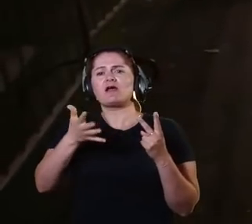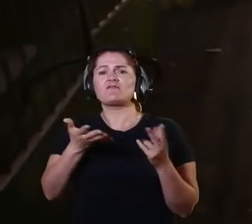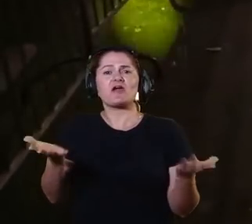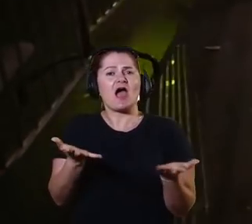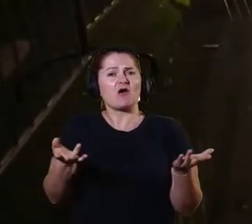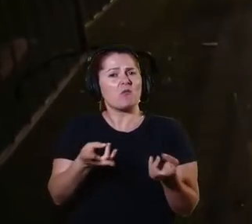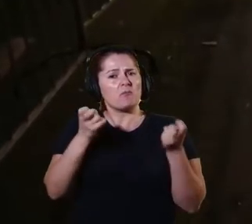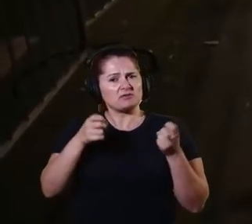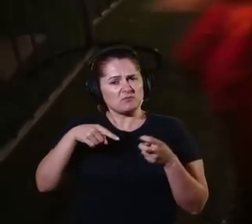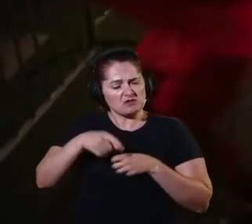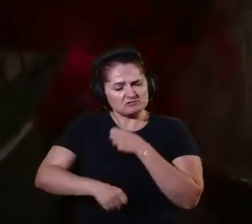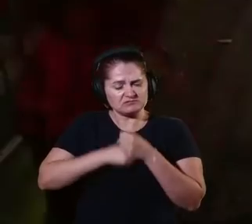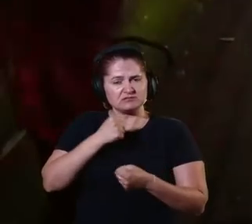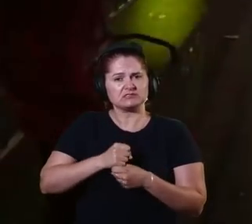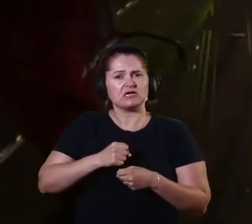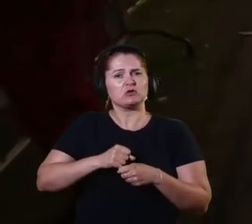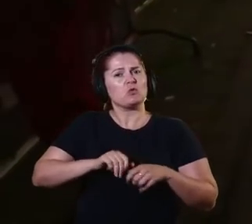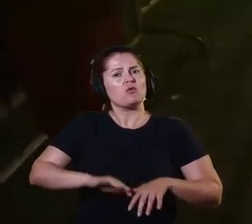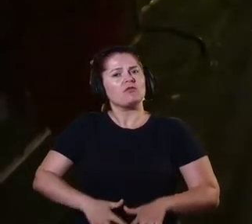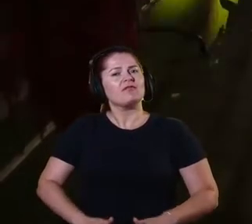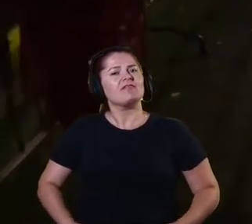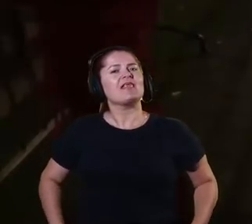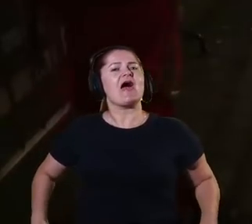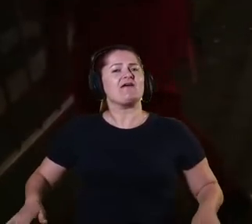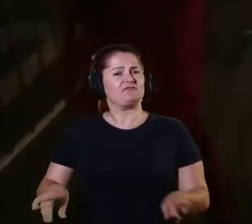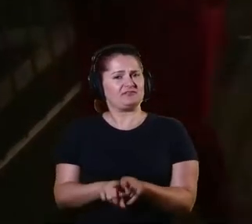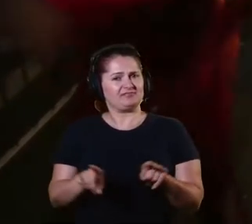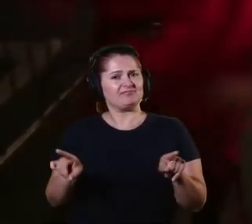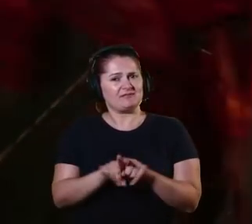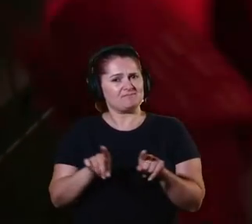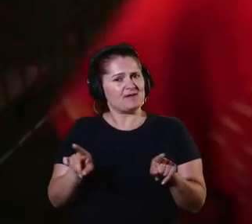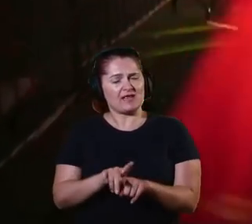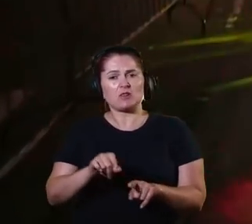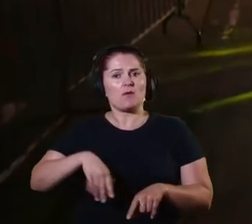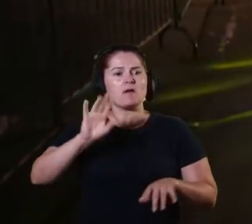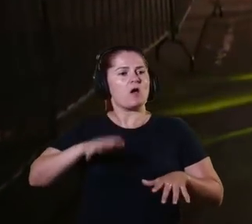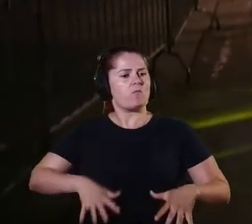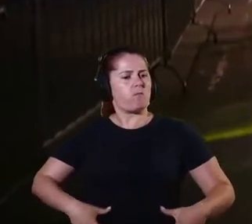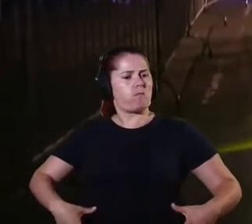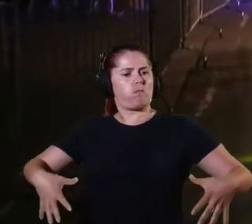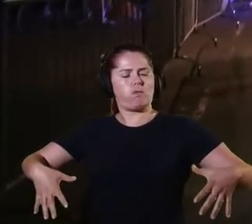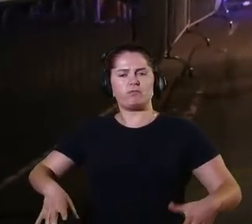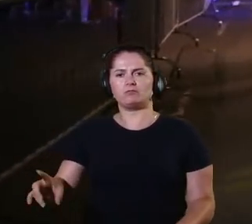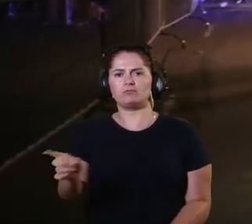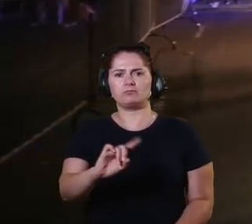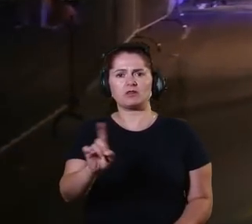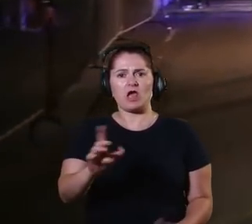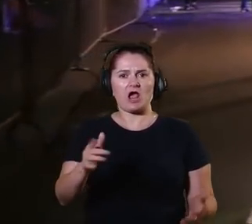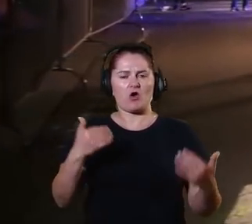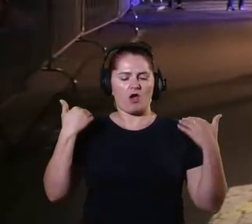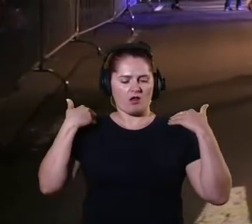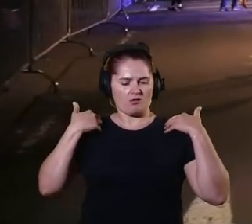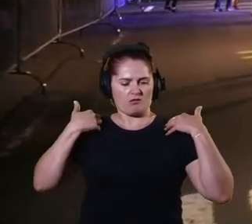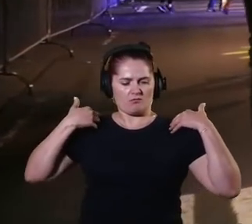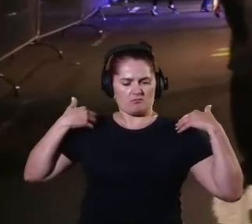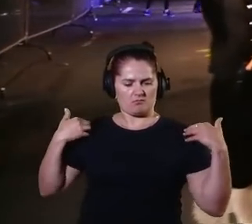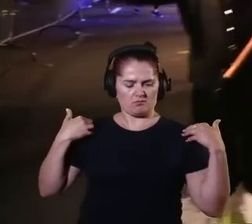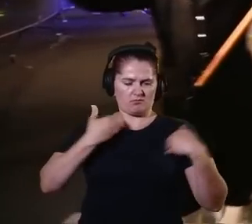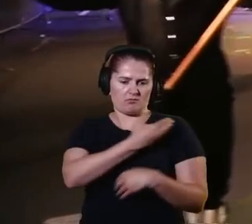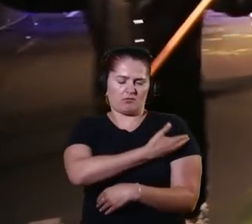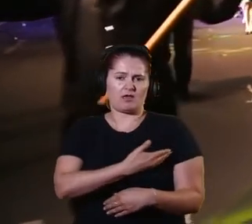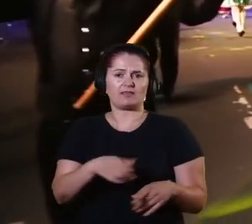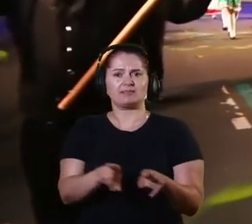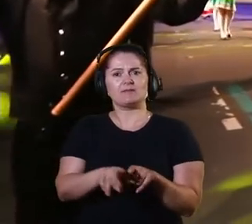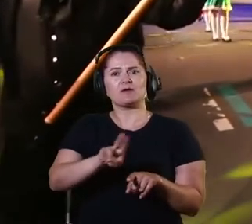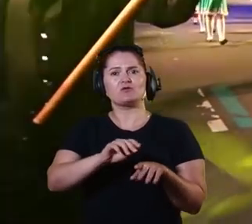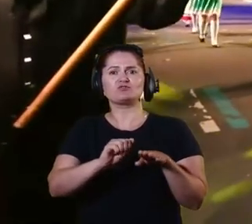princesas, com a inclusão de uma saia, né, que seja mais curta, de uma manga mais cavada e também de uso de tênis, né,